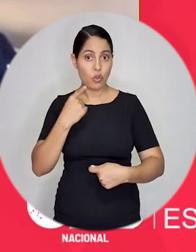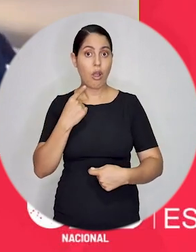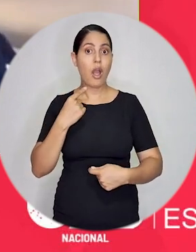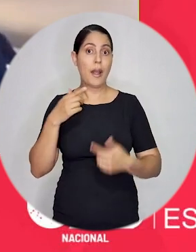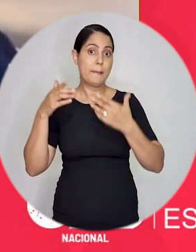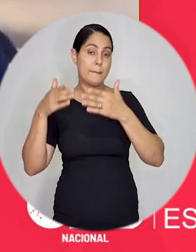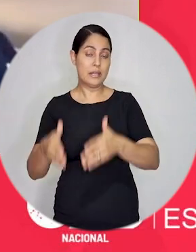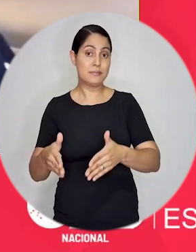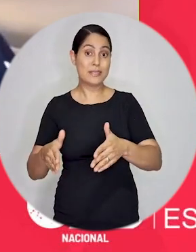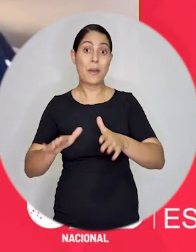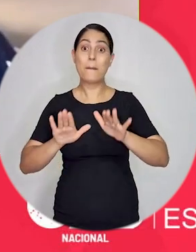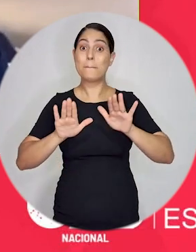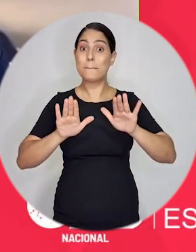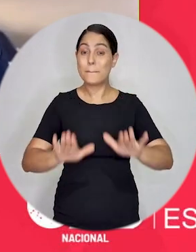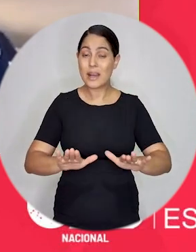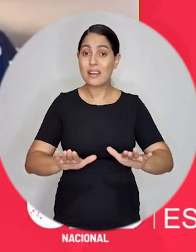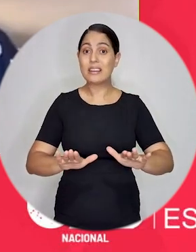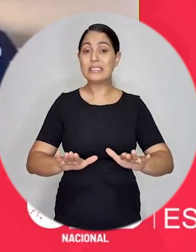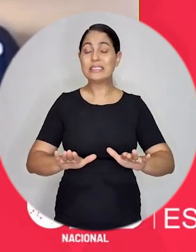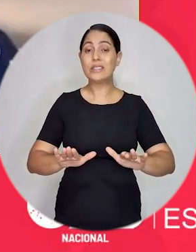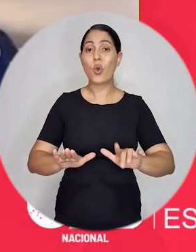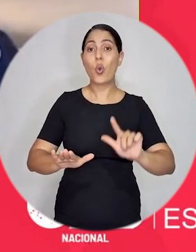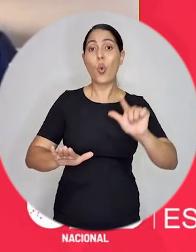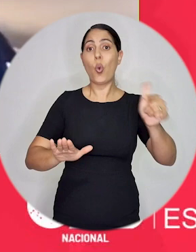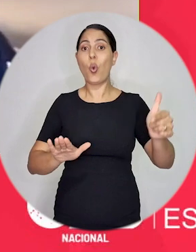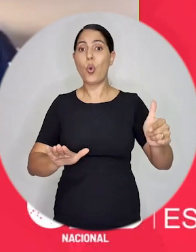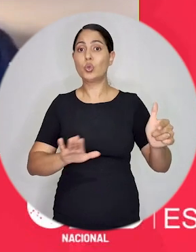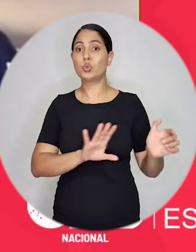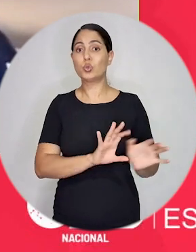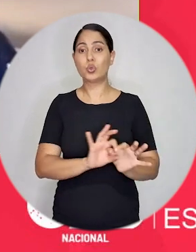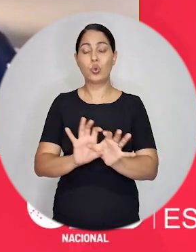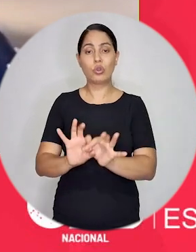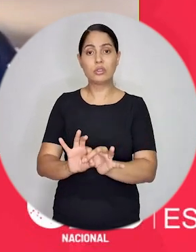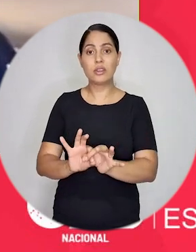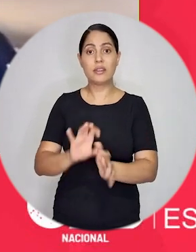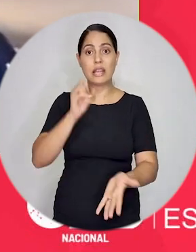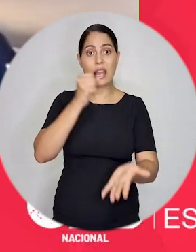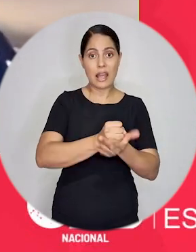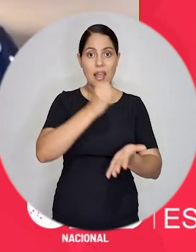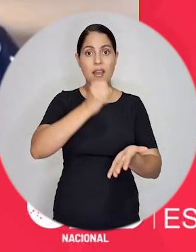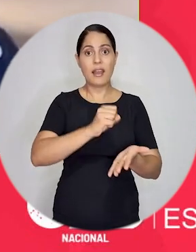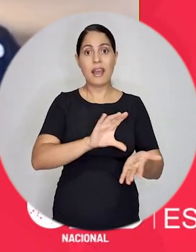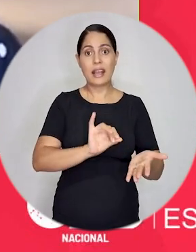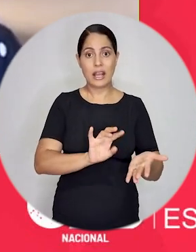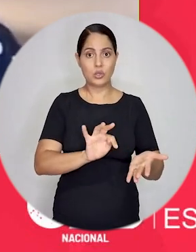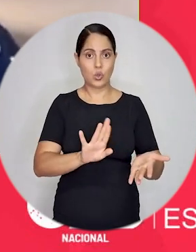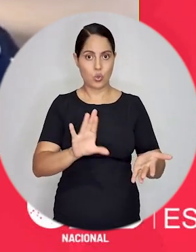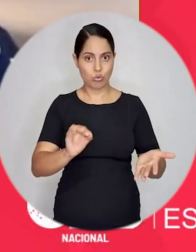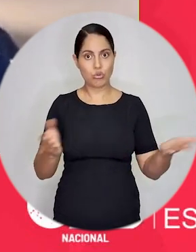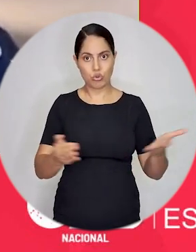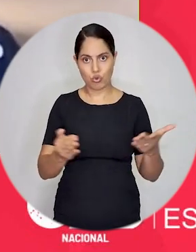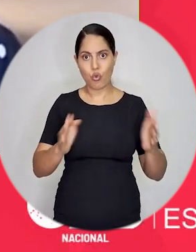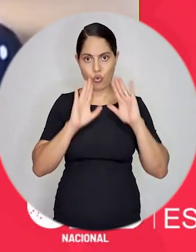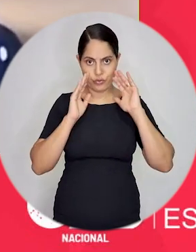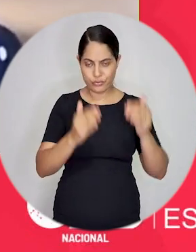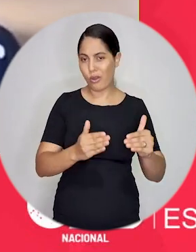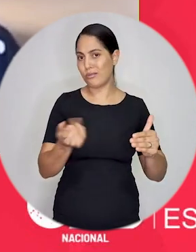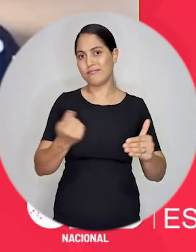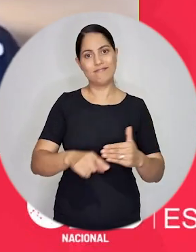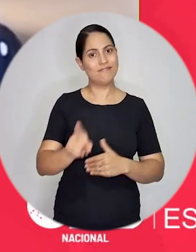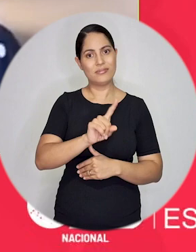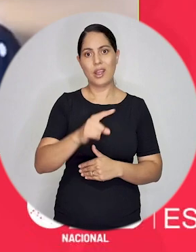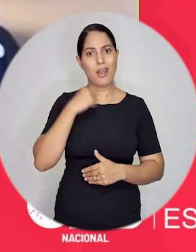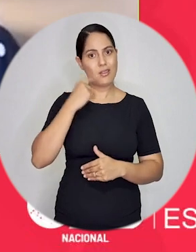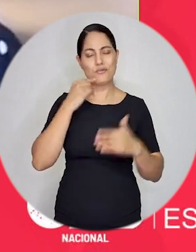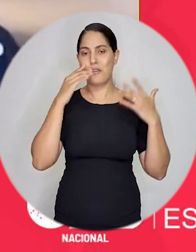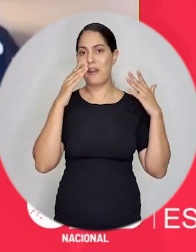assistência por advogado ou advogada. Mas, na maior parte dos procedimentos que tramitam nos cartórios de registro civil, que é o nosso foco aqui de hoje,